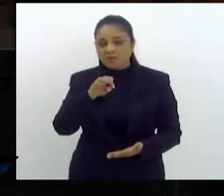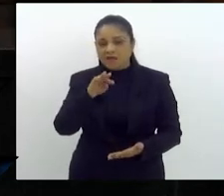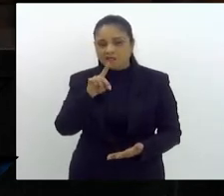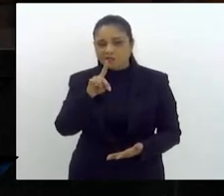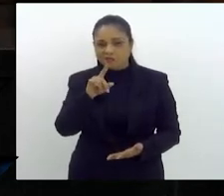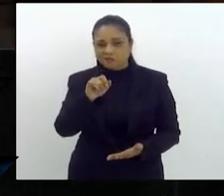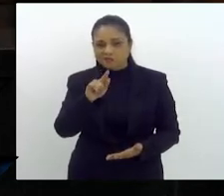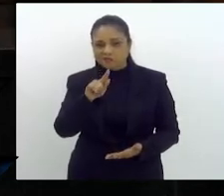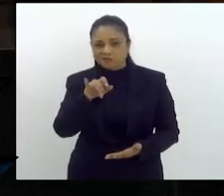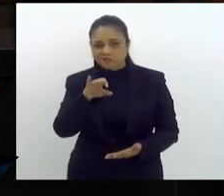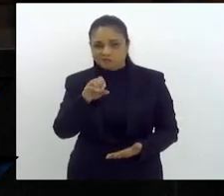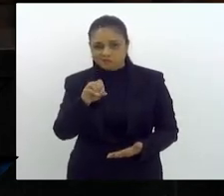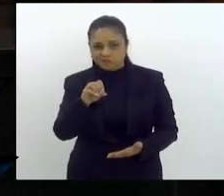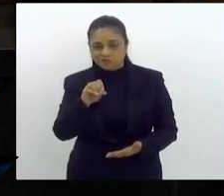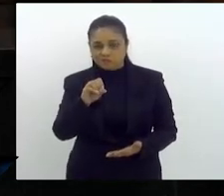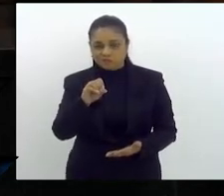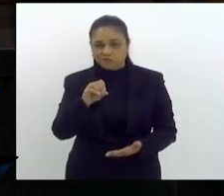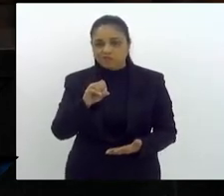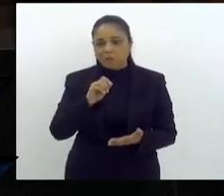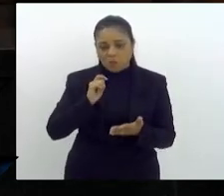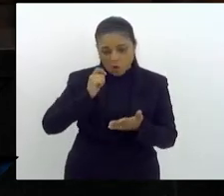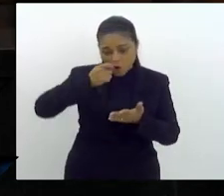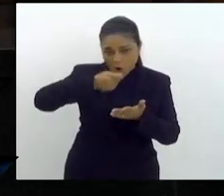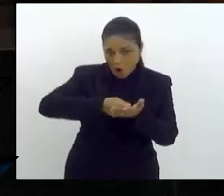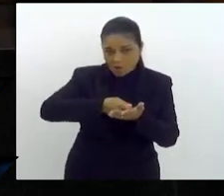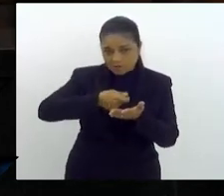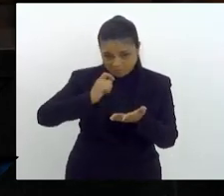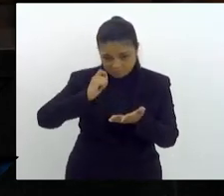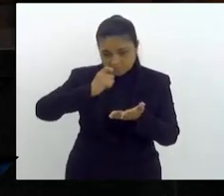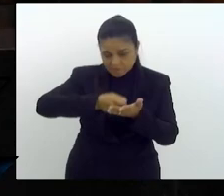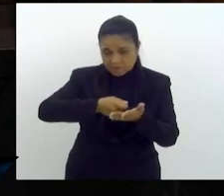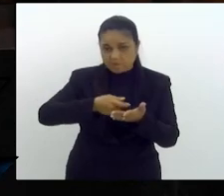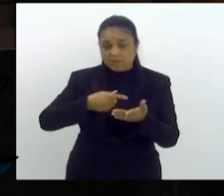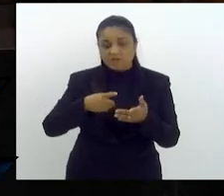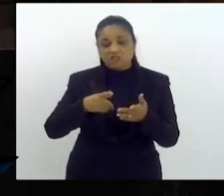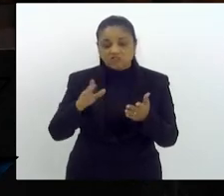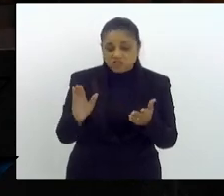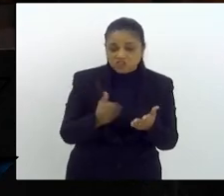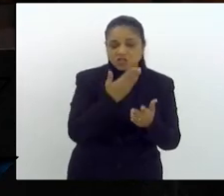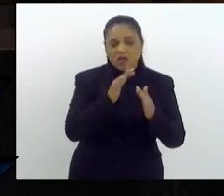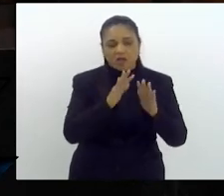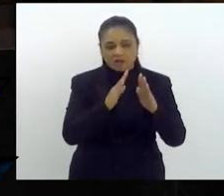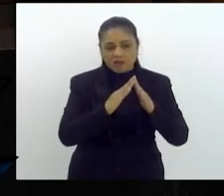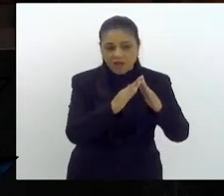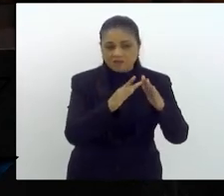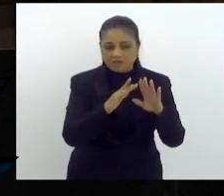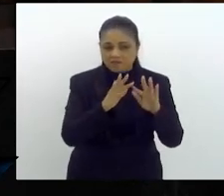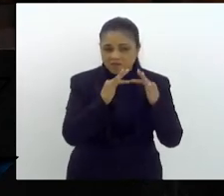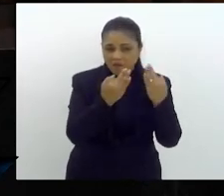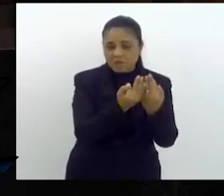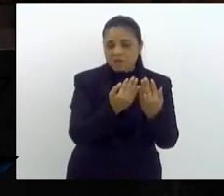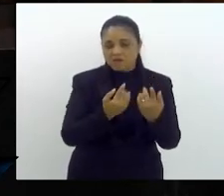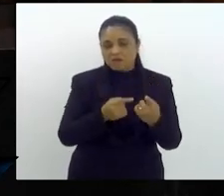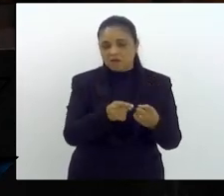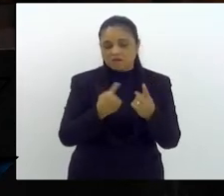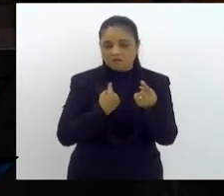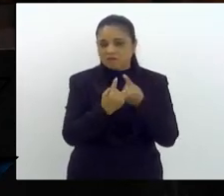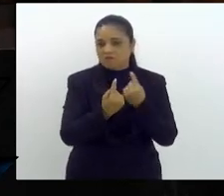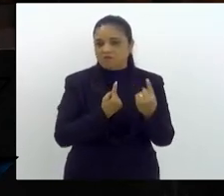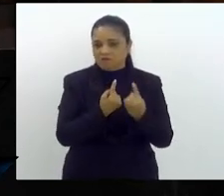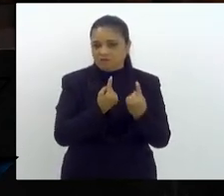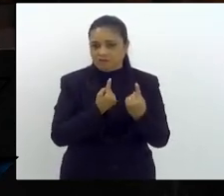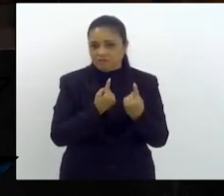e querendo tirar essas centenas de famílias ali da faixa de domínio segundo eles da rodovia